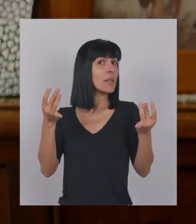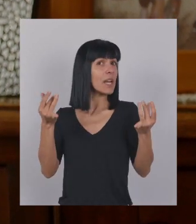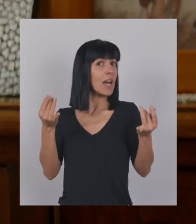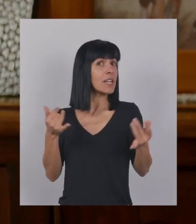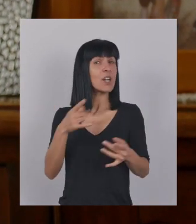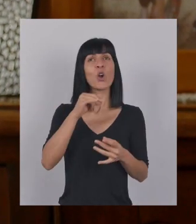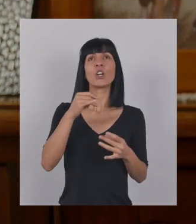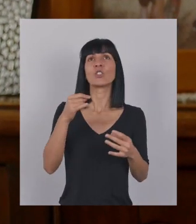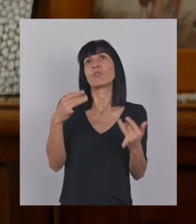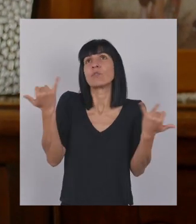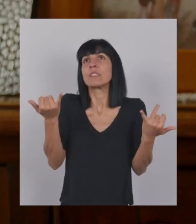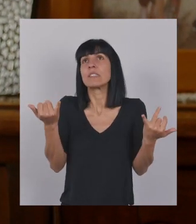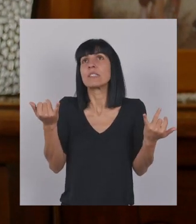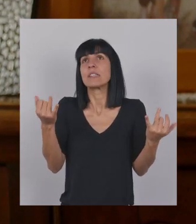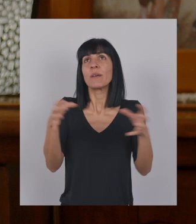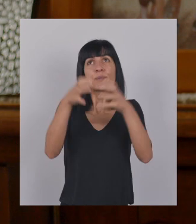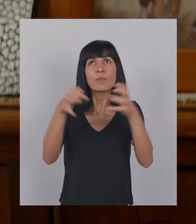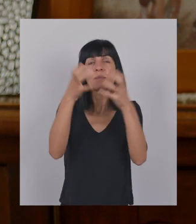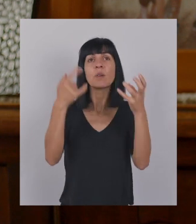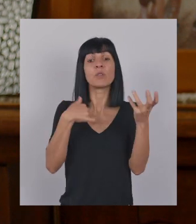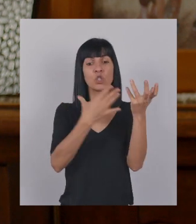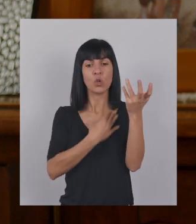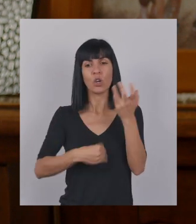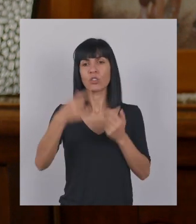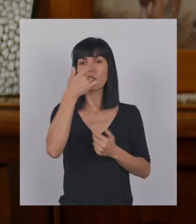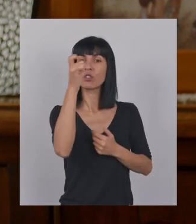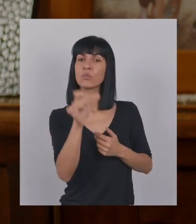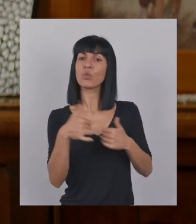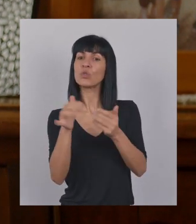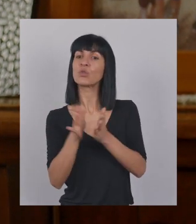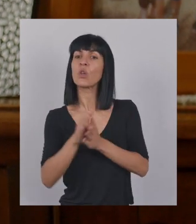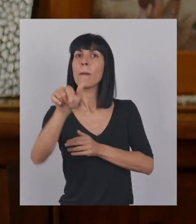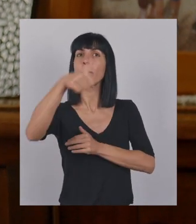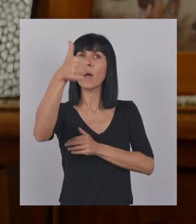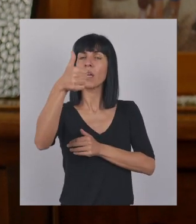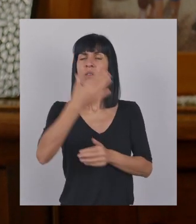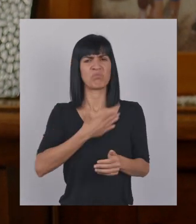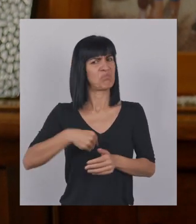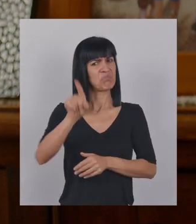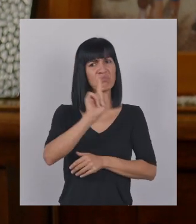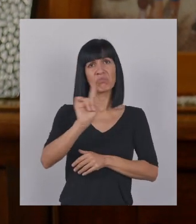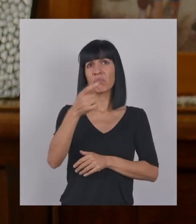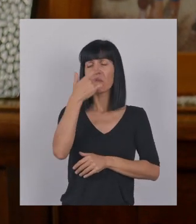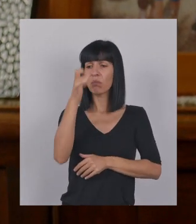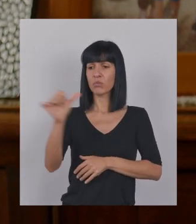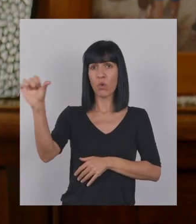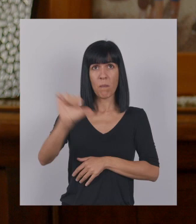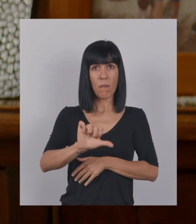de brincar gosto de me divertir mas gosto do bem de todos não gosto de ver ninguém mal